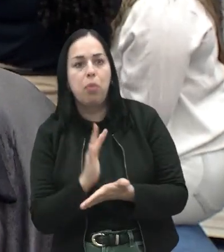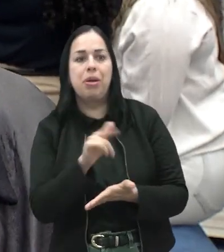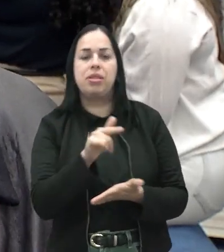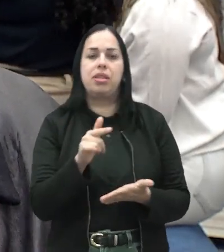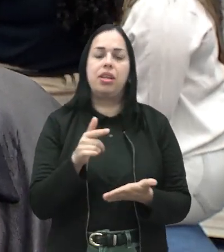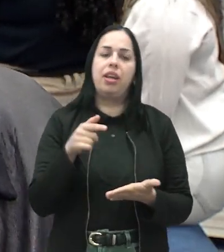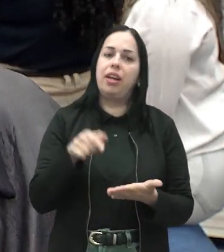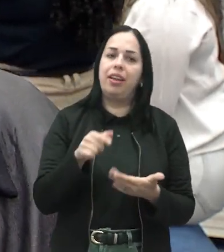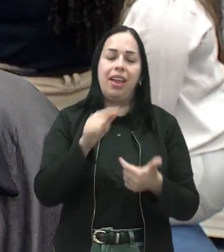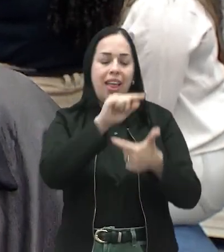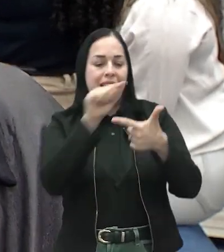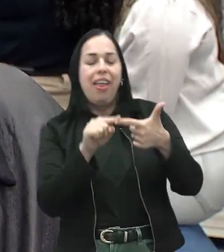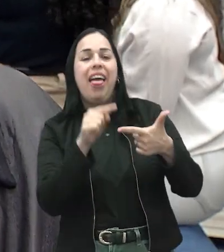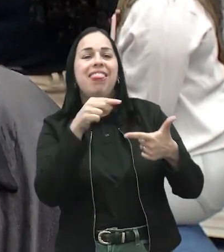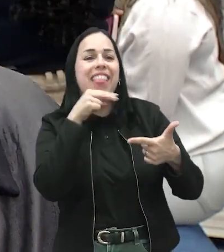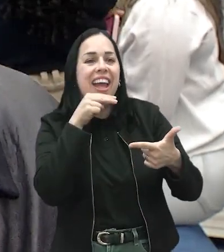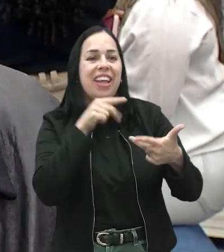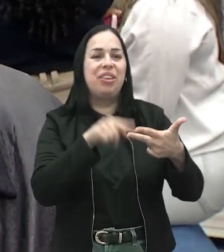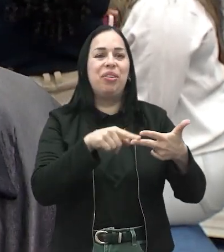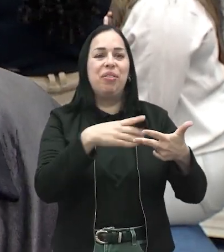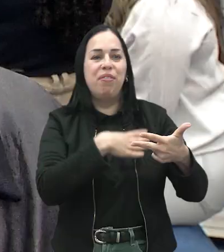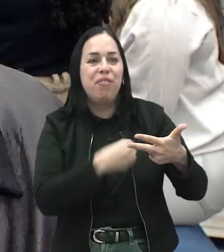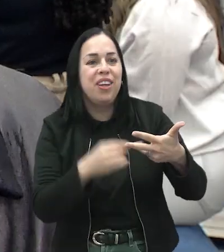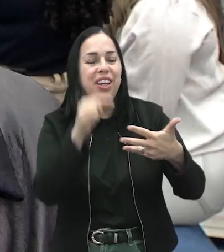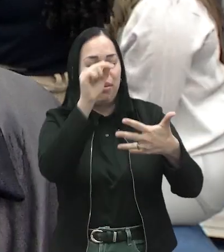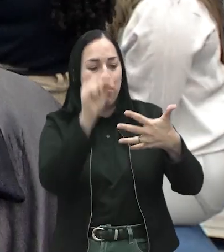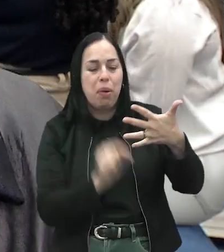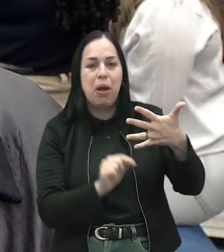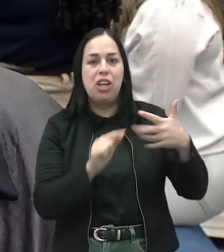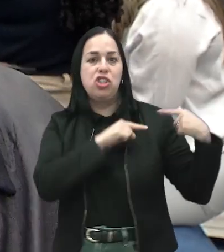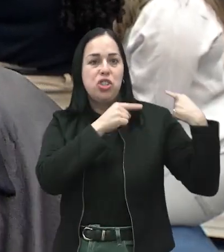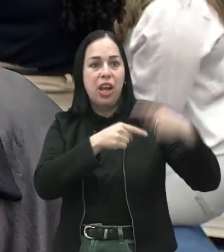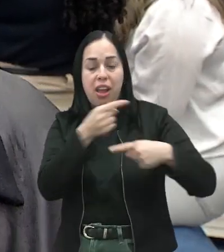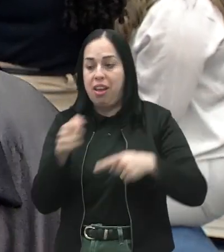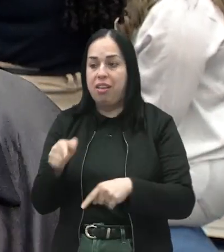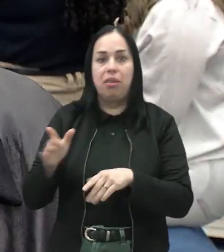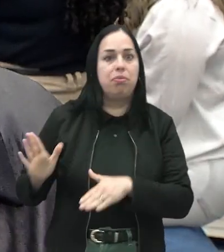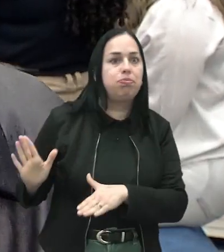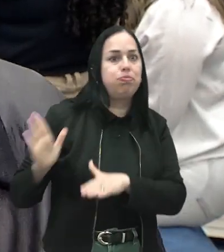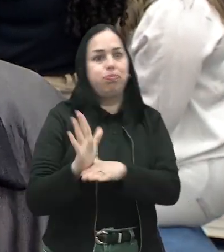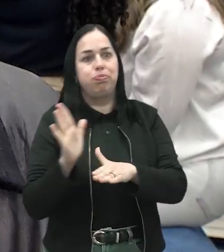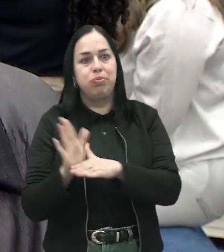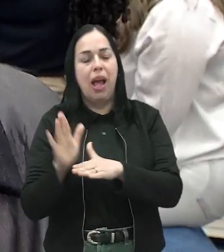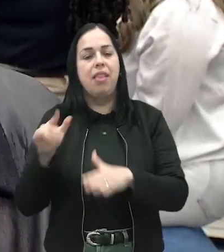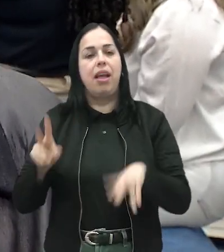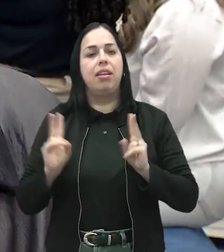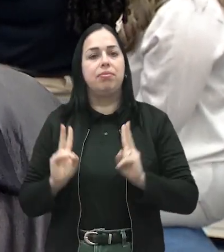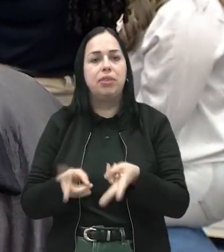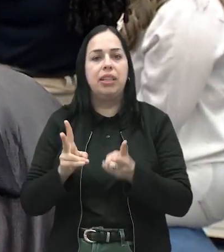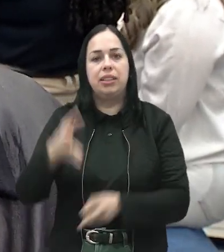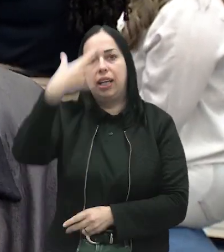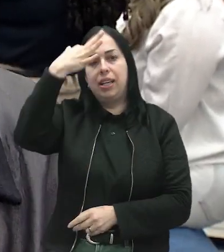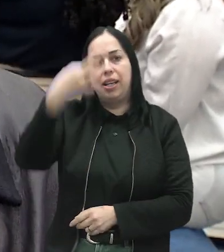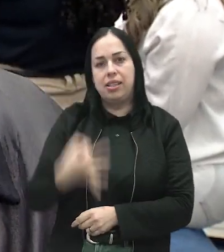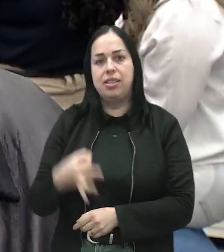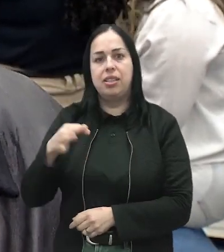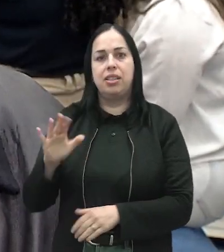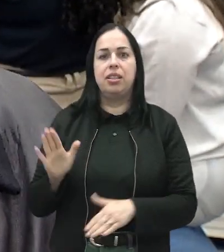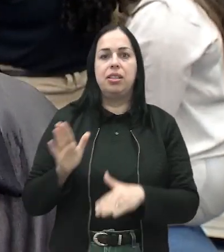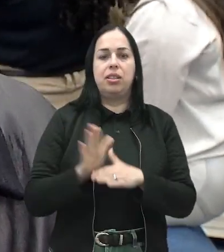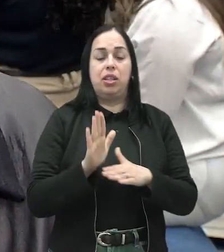das que passaram, netos daquelas que passaram. Então ele deixa um legado, com certeza, muito grande para